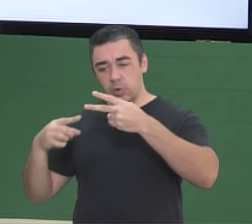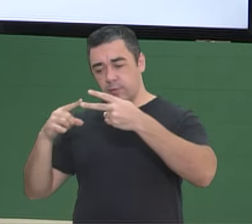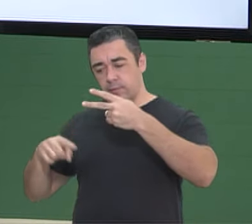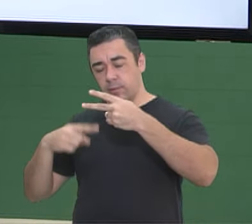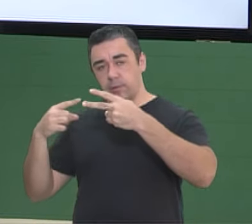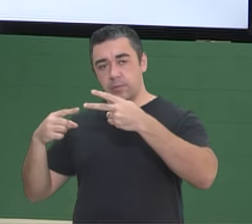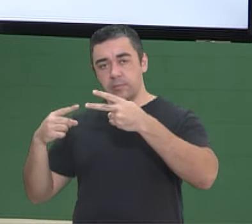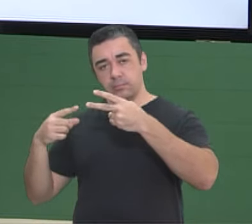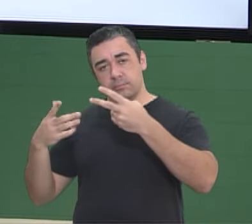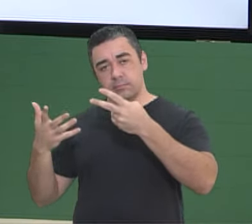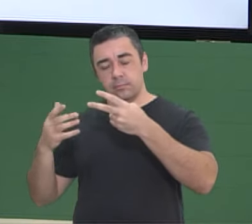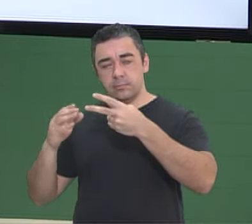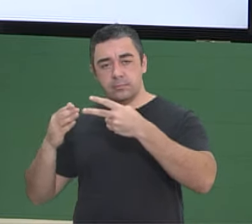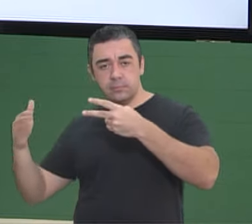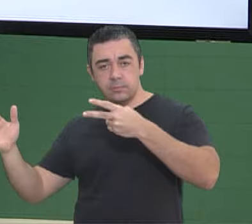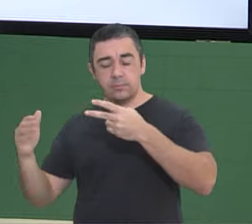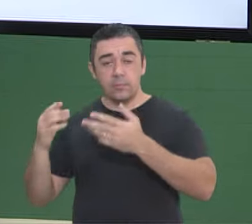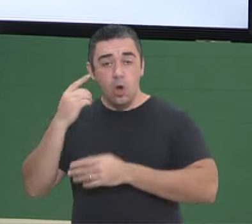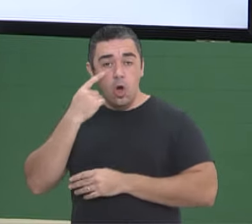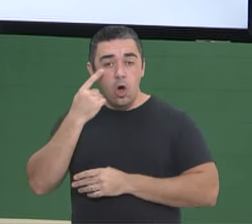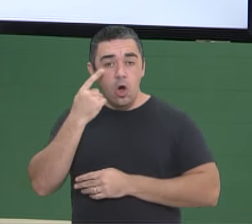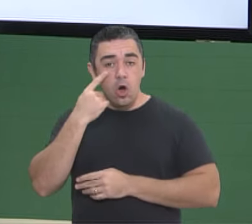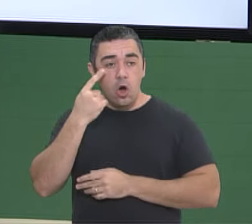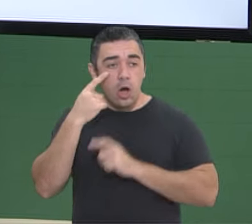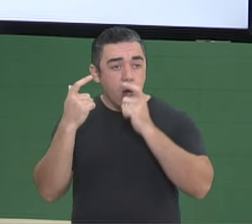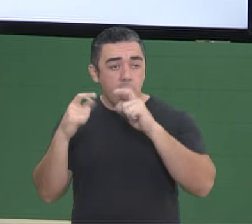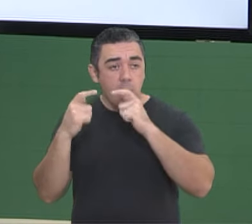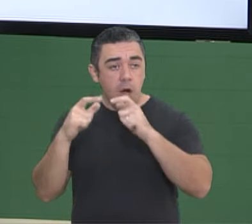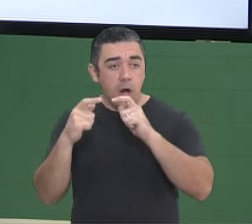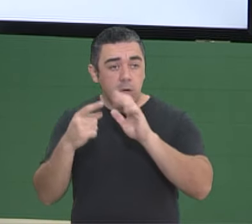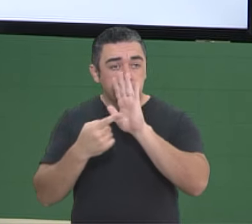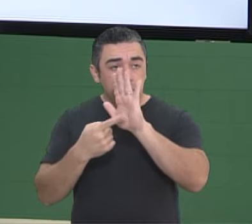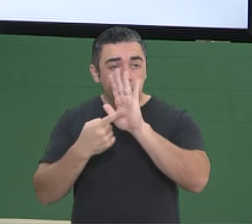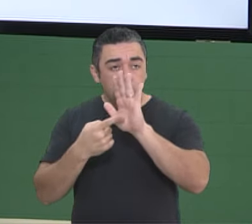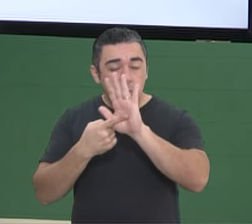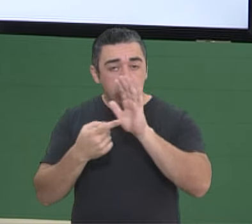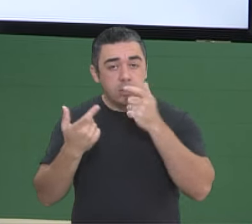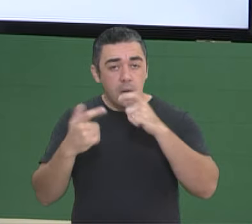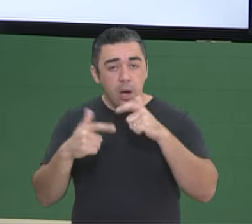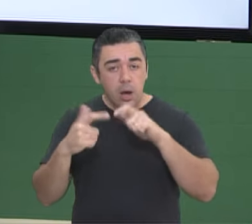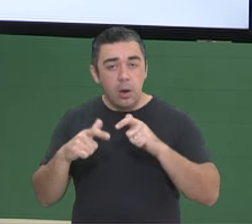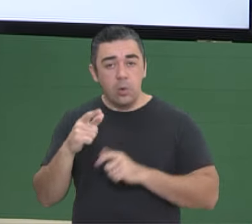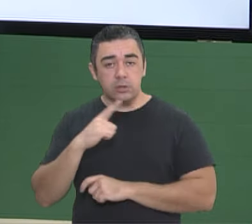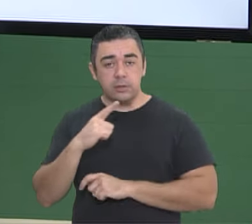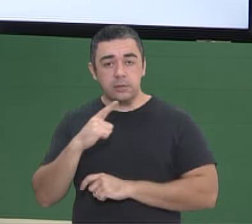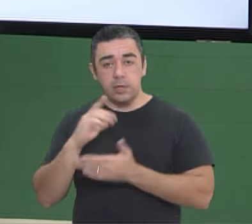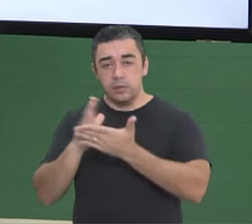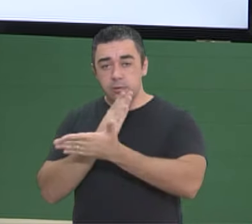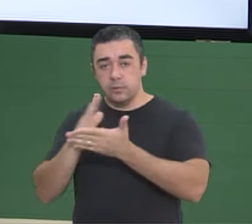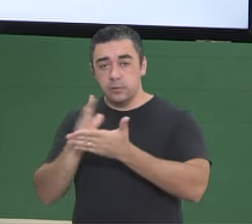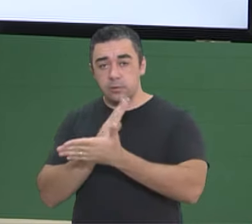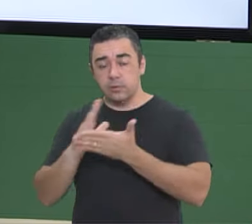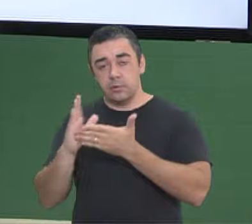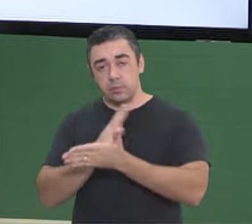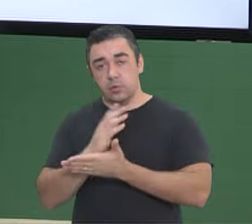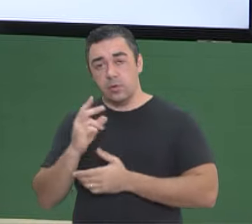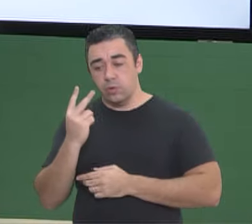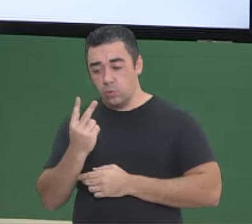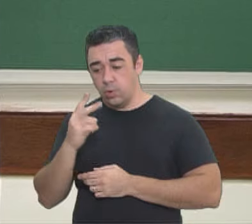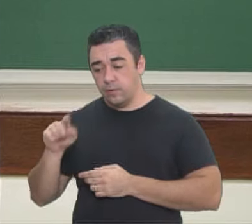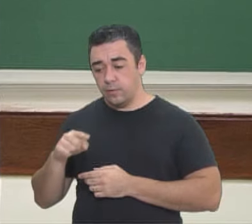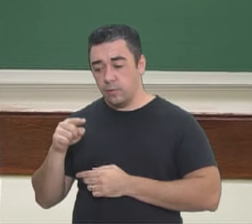quartos. Vem aqui para me mostrar para vocês agora onde é que vai estar posicionado o 11 sobre 4 lá, ou 2 inteiros e